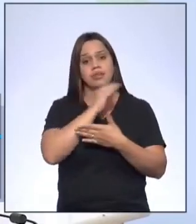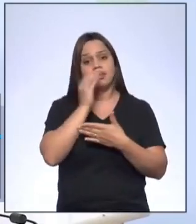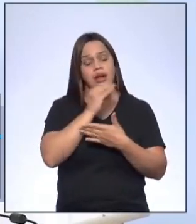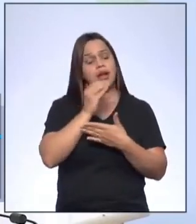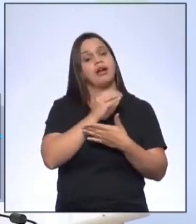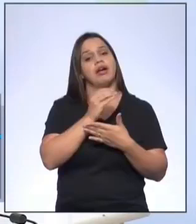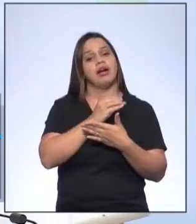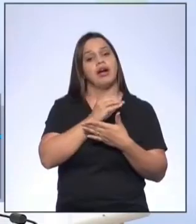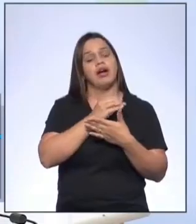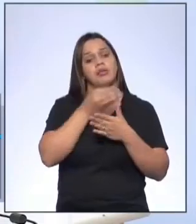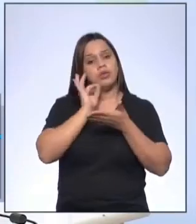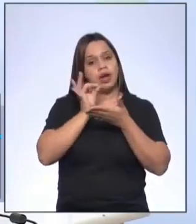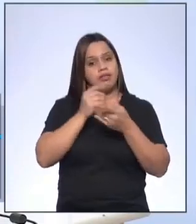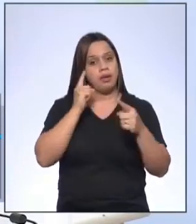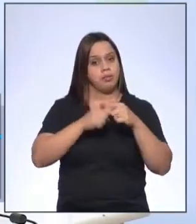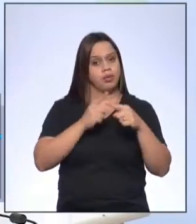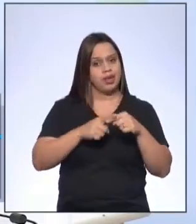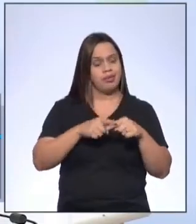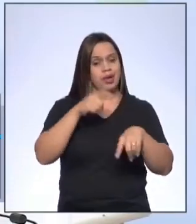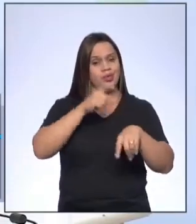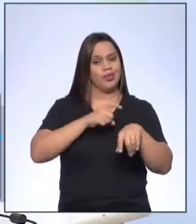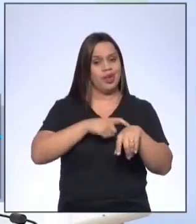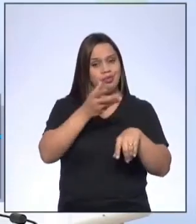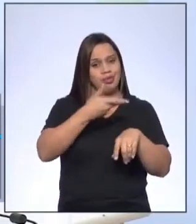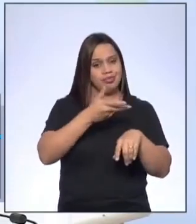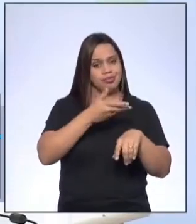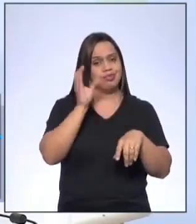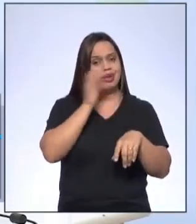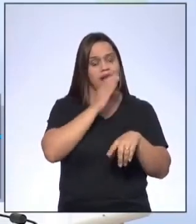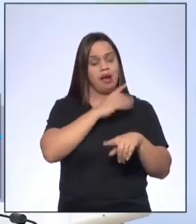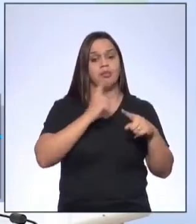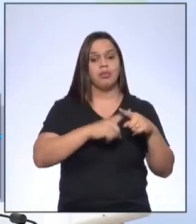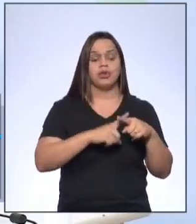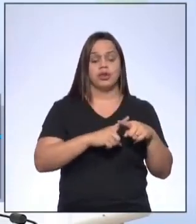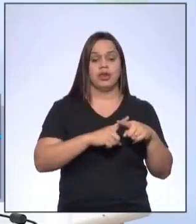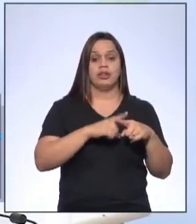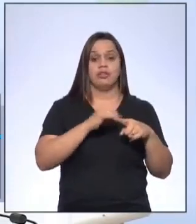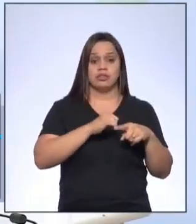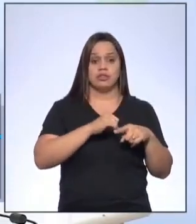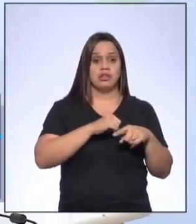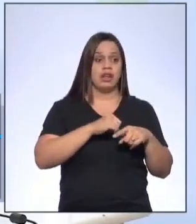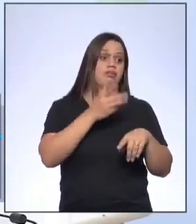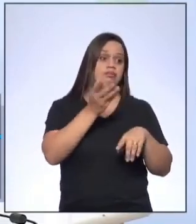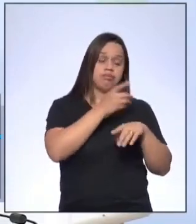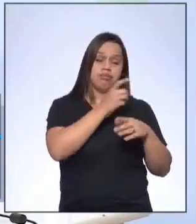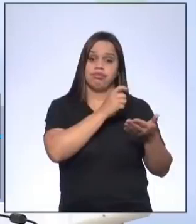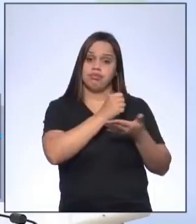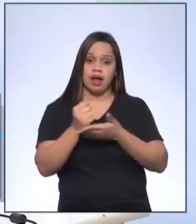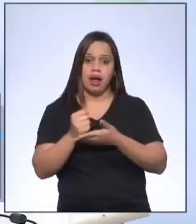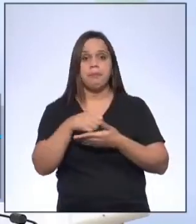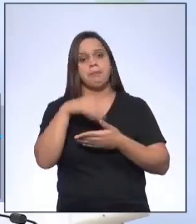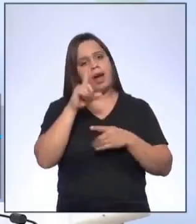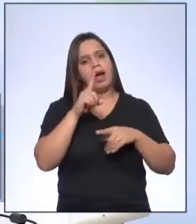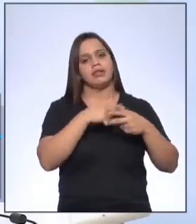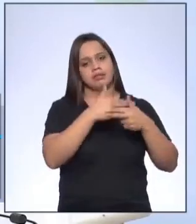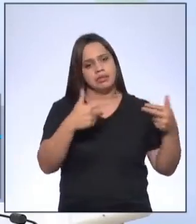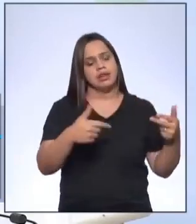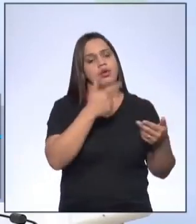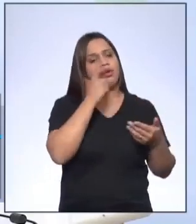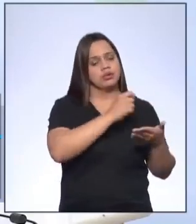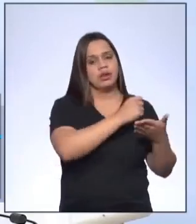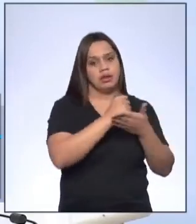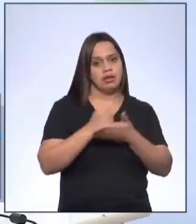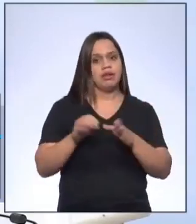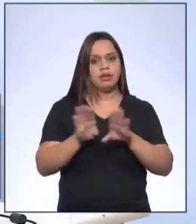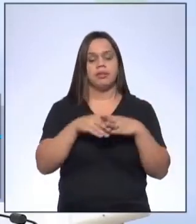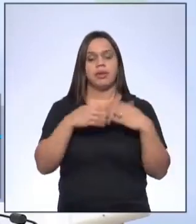Quanto menos tempo você leva, mais produtos você acaba levando aí. E a importância do café para o desenvolvimento territorial